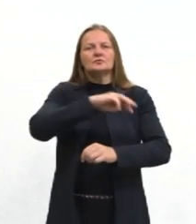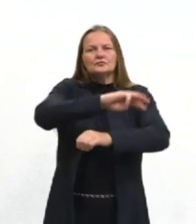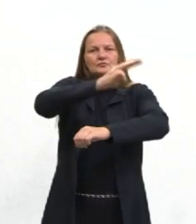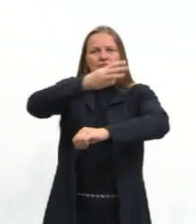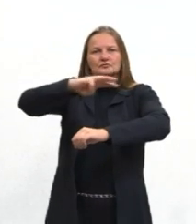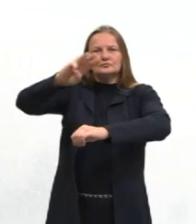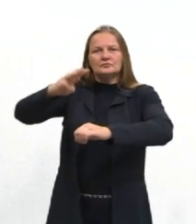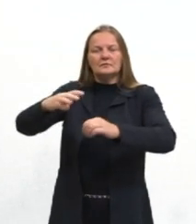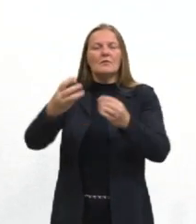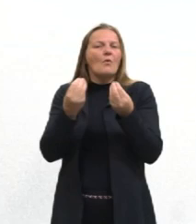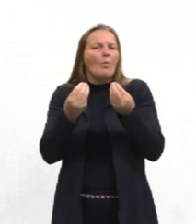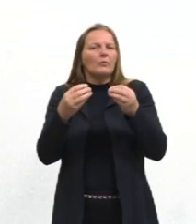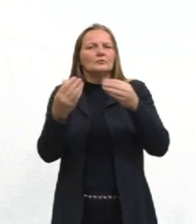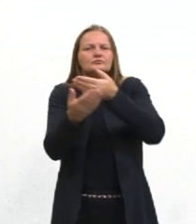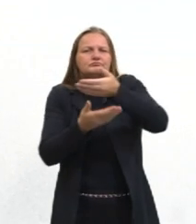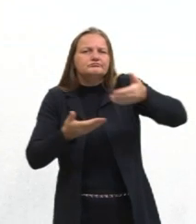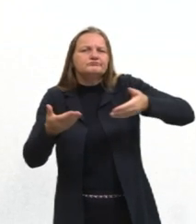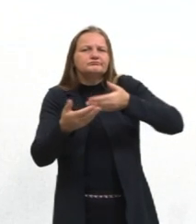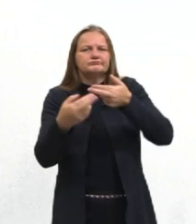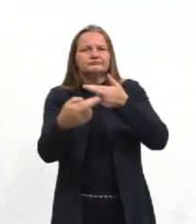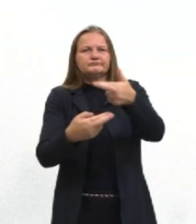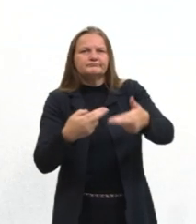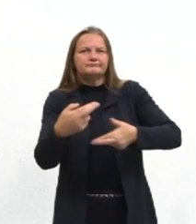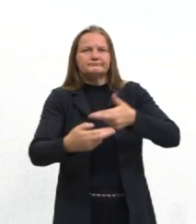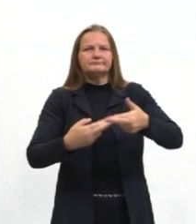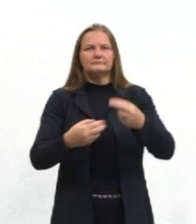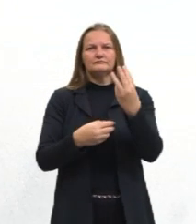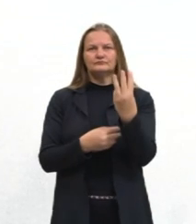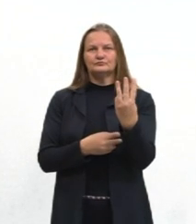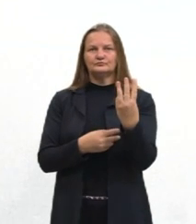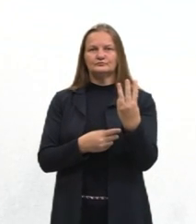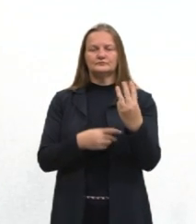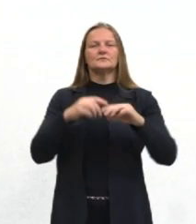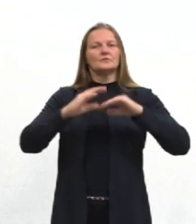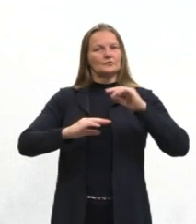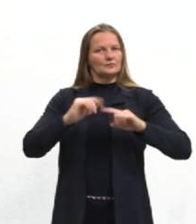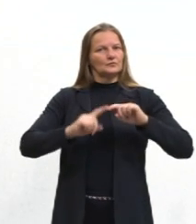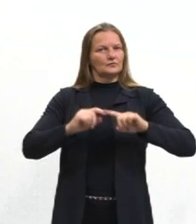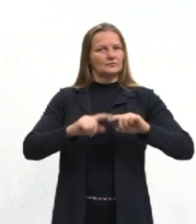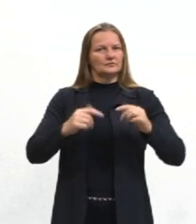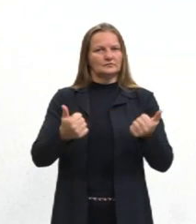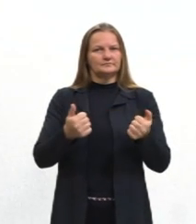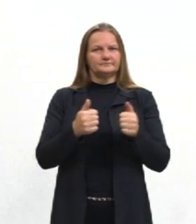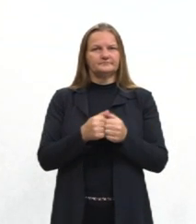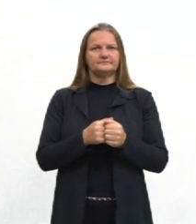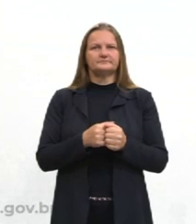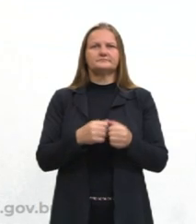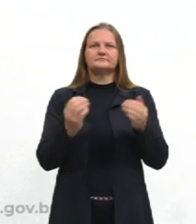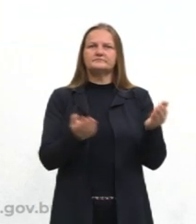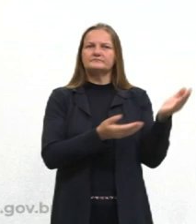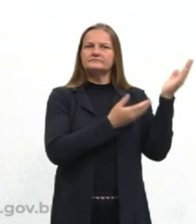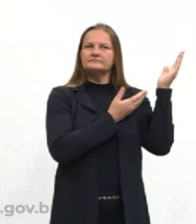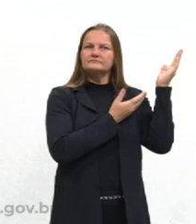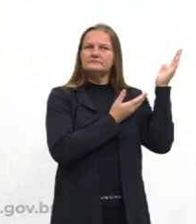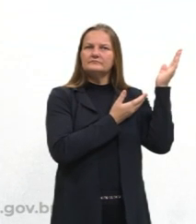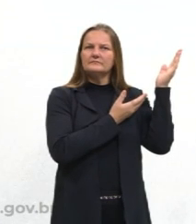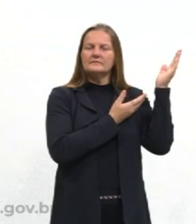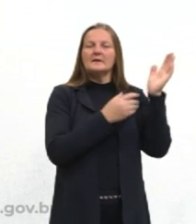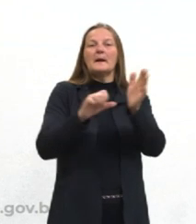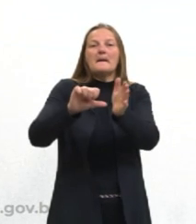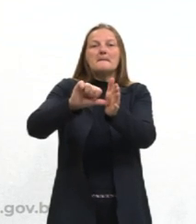vamos ter Justamente a interação entre esses três fatores aí tá Meninos e Meninas vou passar lá ó